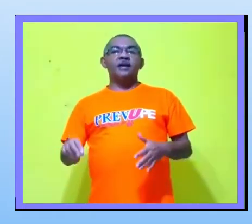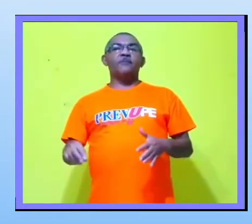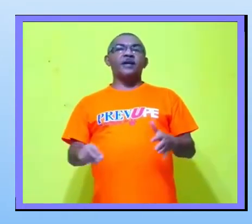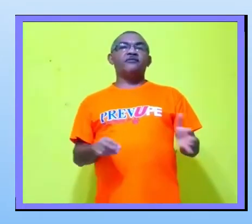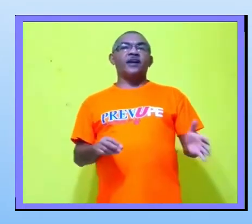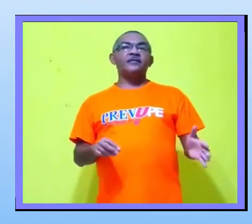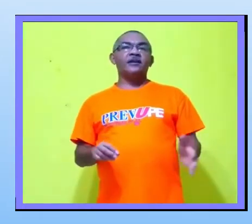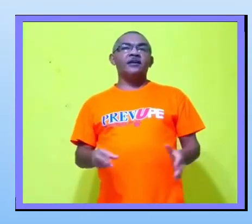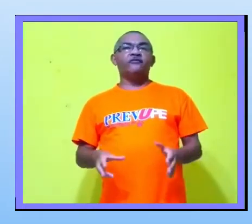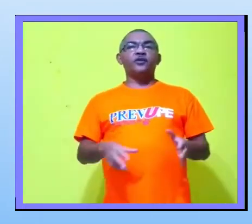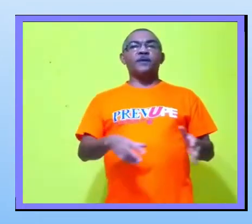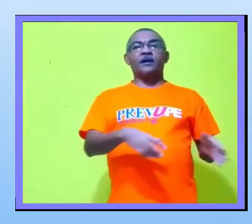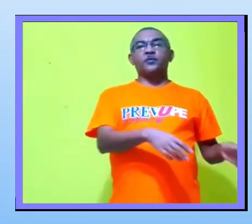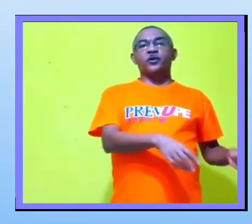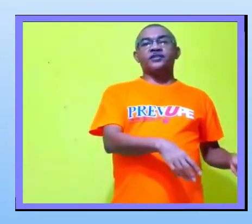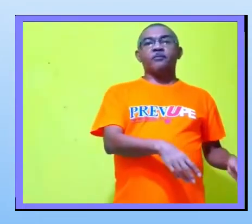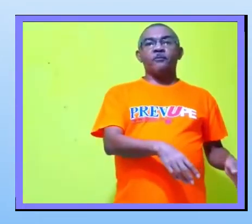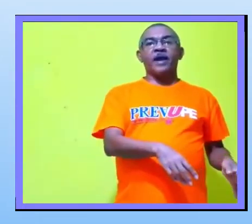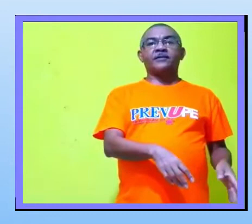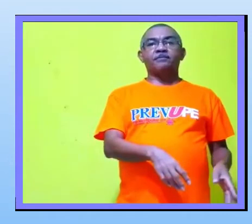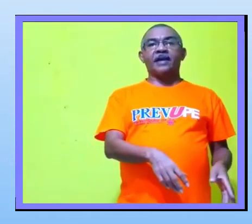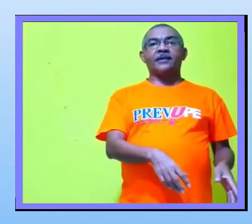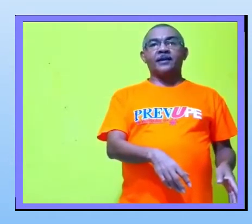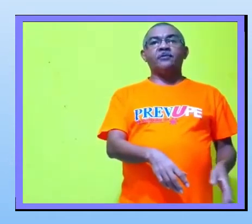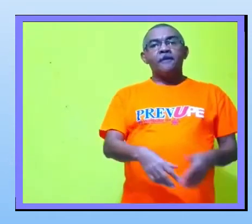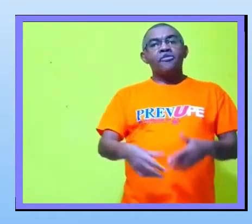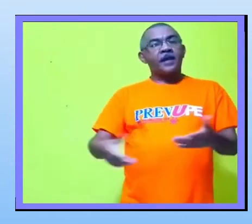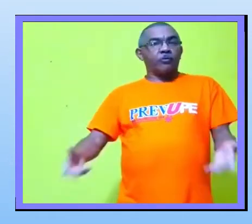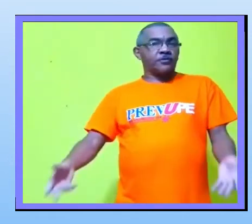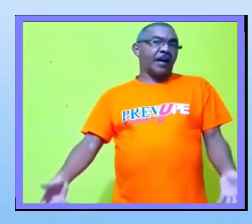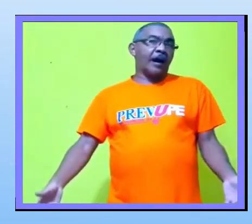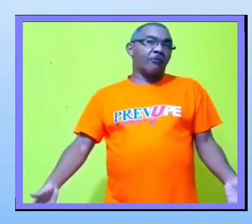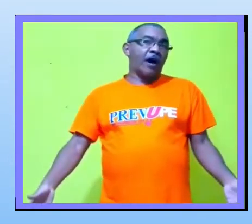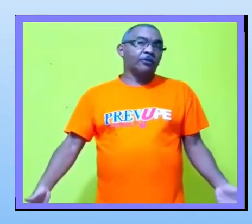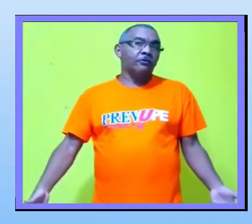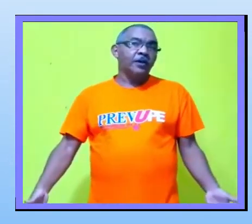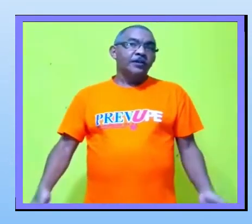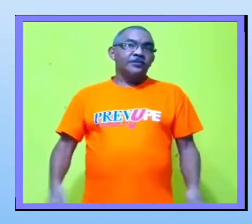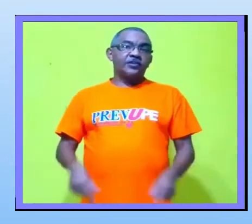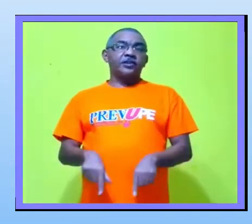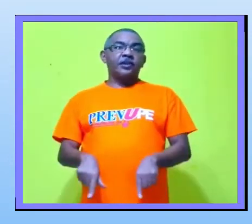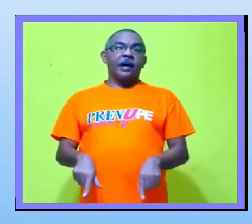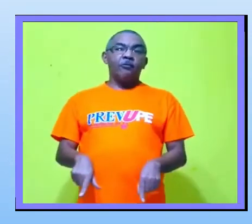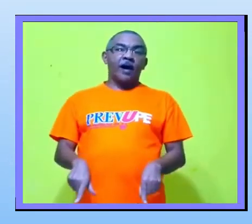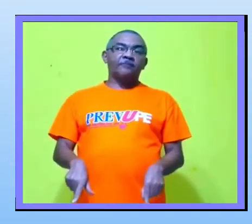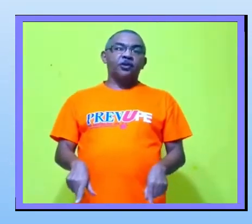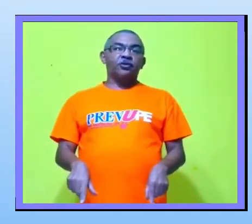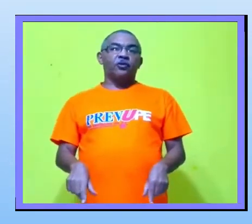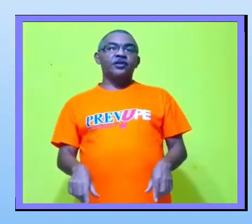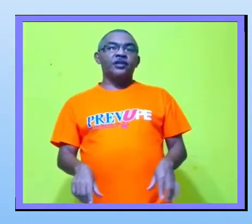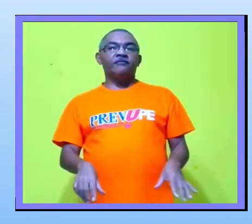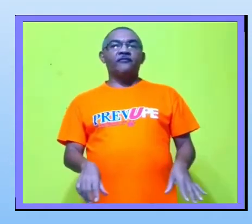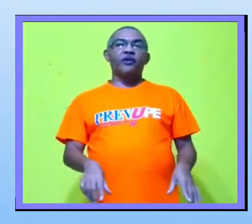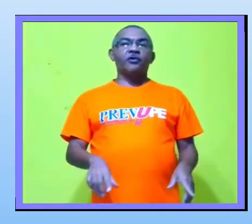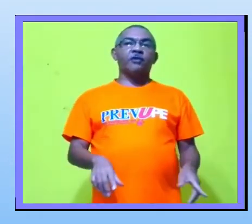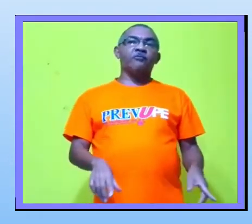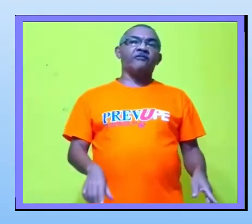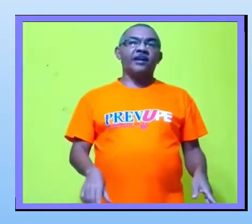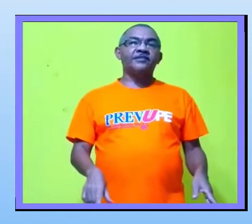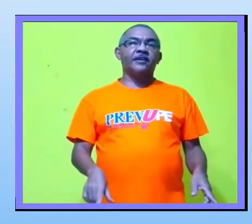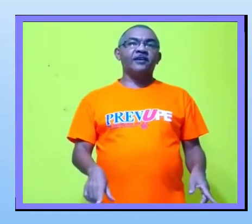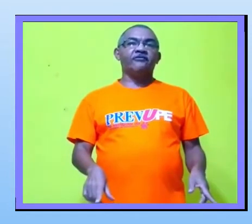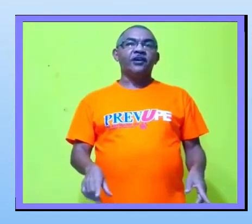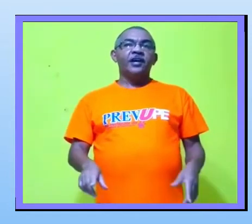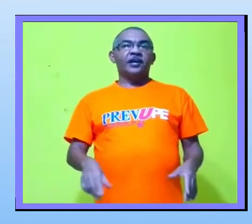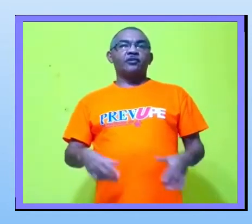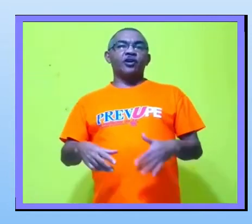alguns exemplos aí de valência livre. Nós pegamos, por exemplo, o metano, que é o CH4. Se a gente tirar um átomo de hidrogênio, ele vai ficar o quê? Com uma